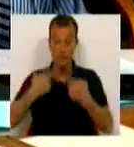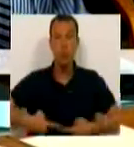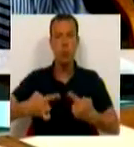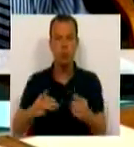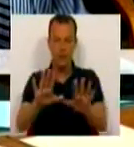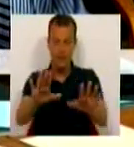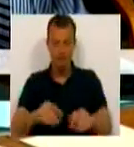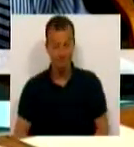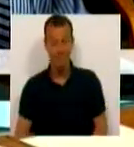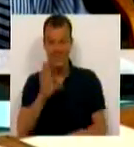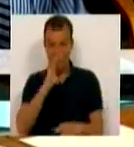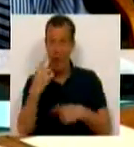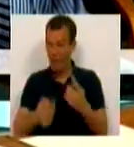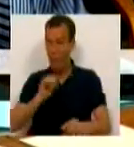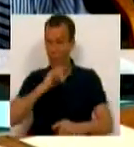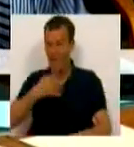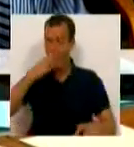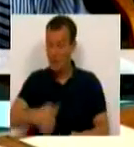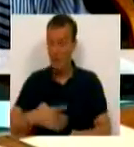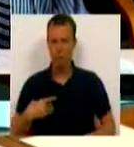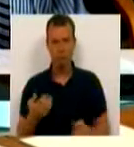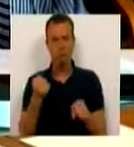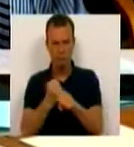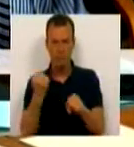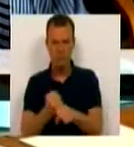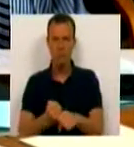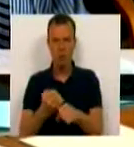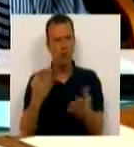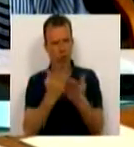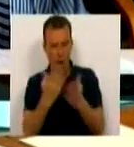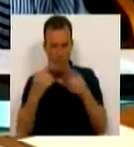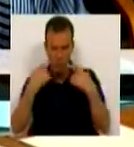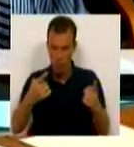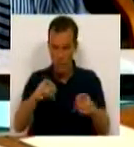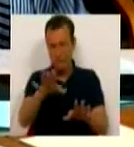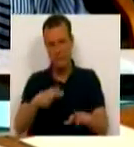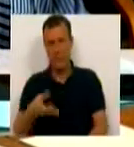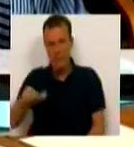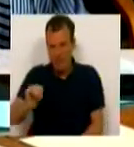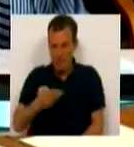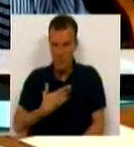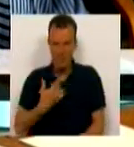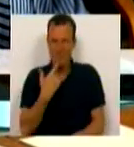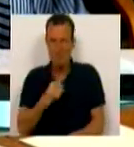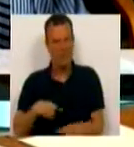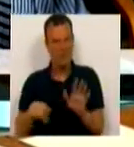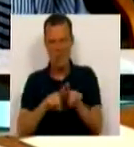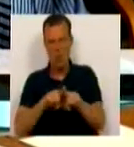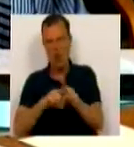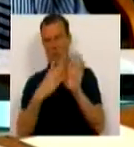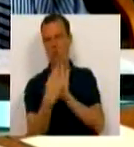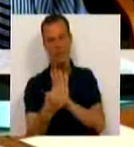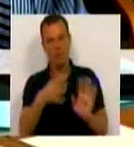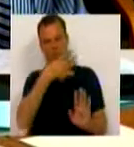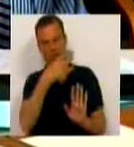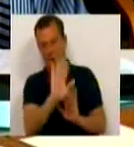se alguém pode falar de Serviço Nacional e de Escola Pública, eu acho que o PSD não será propriamente o melhor exemplo para se referir a essas duas áreas. Mas